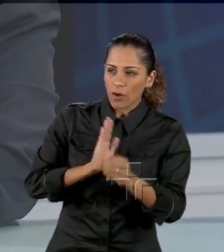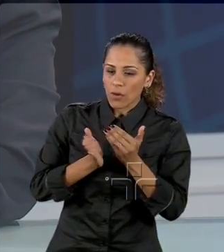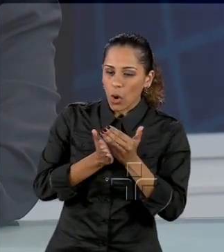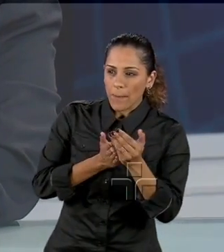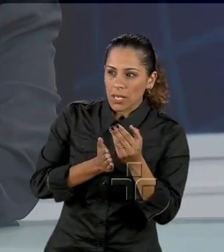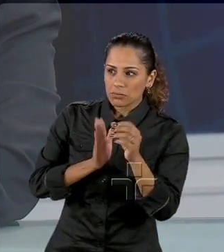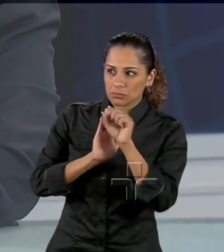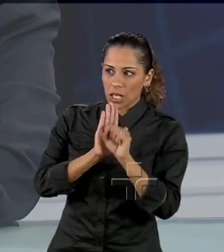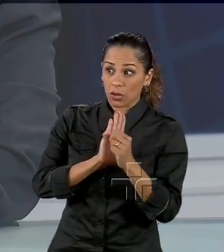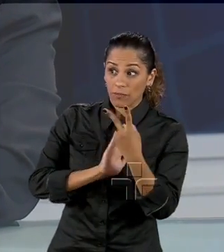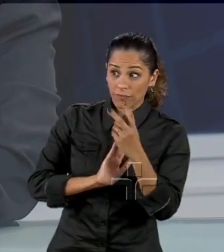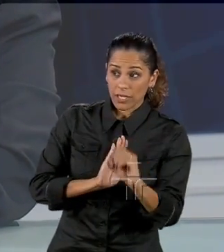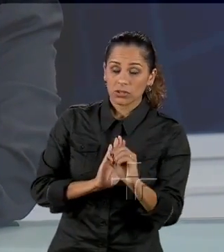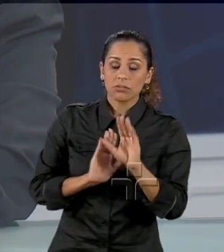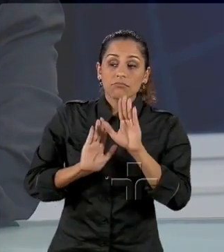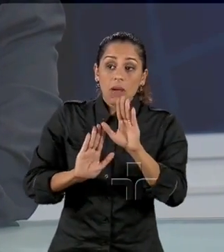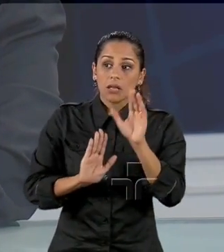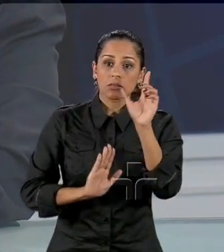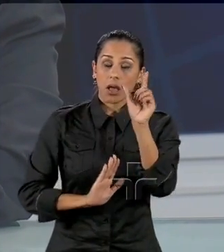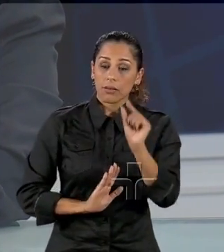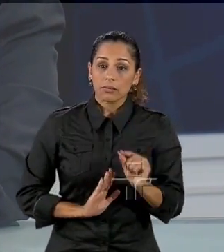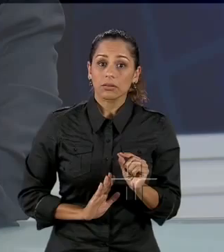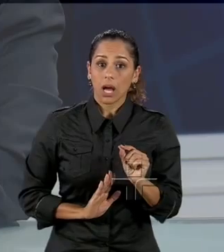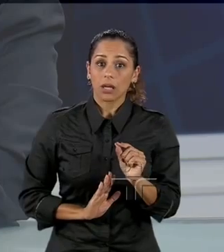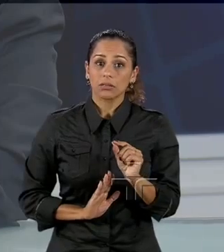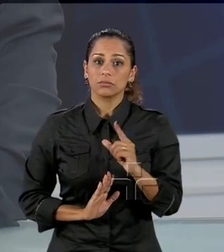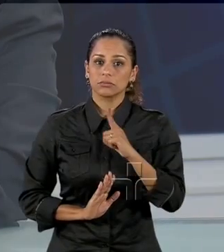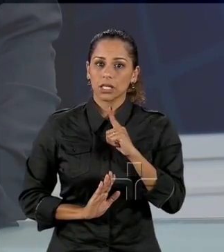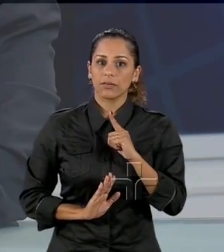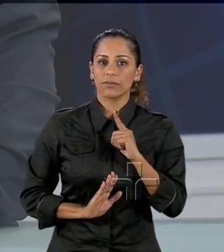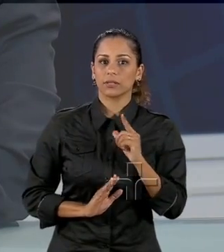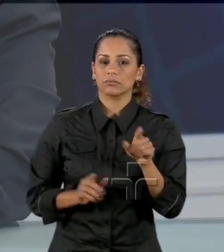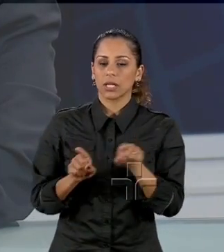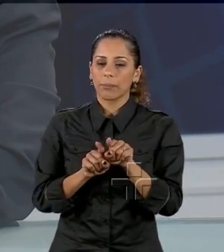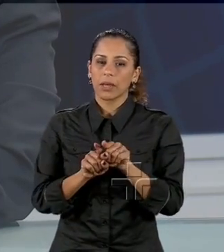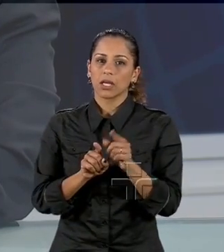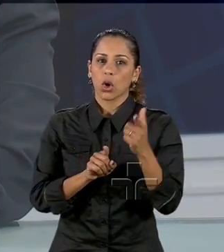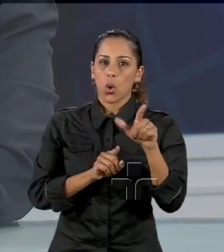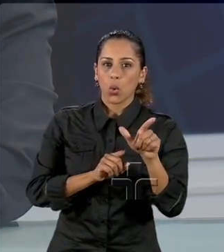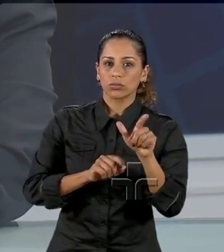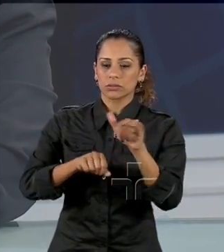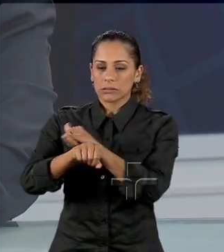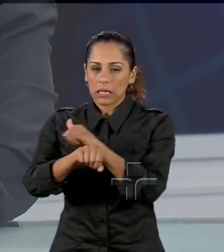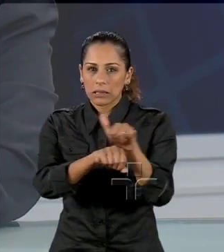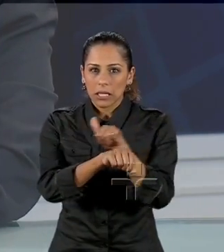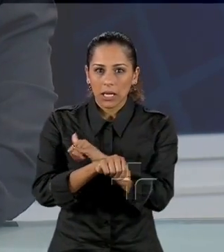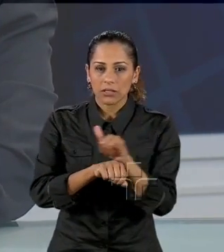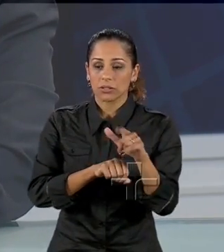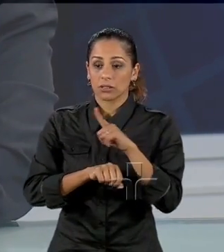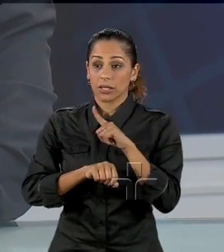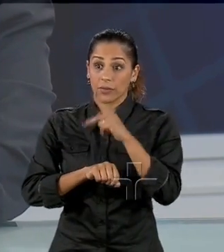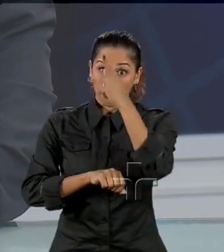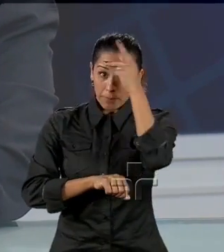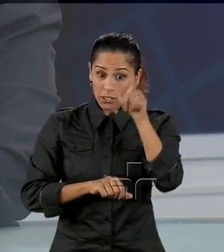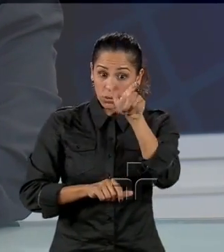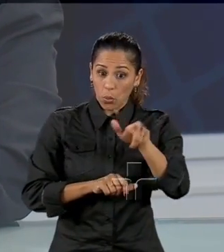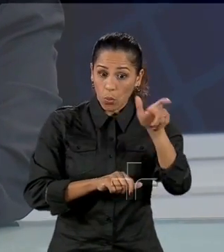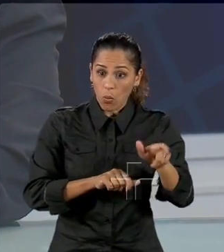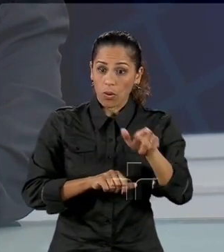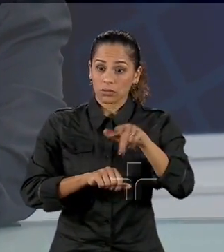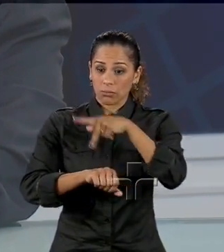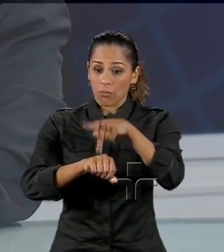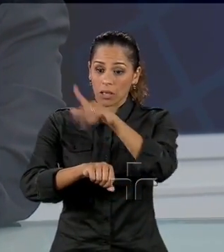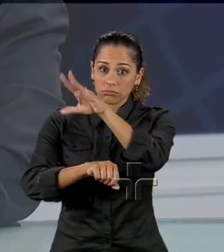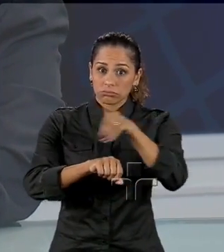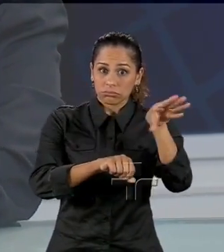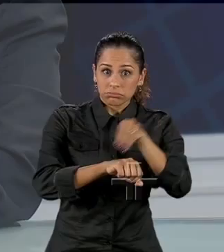entanto, a Itália muitas vezes saiu em direção a outros lugares e os seus imigrantes passaram a ser residentes, não necessariamente dentro